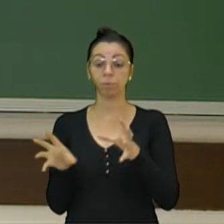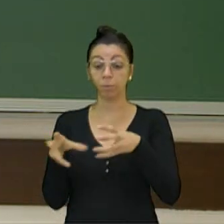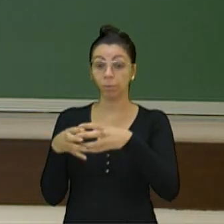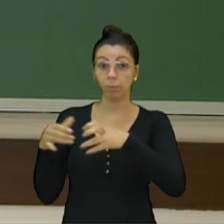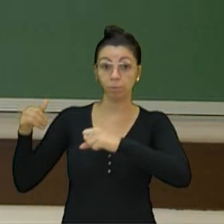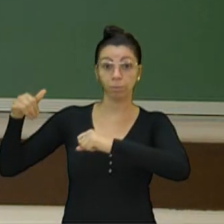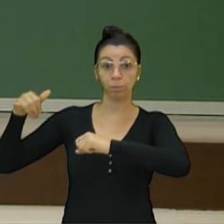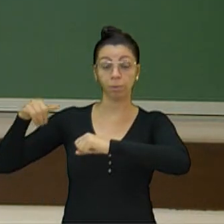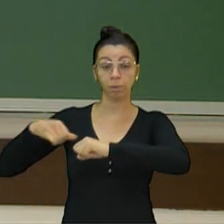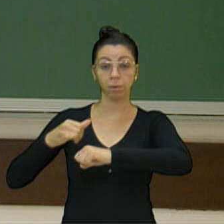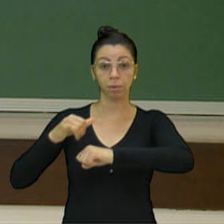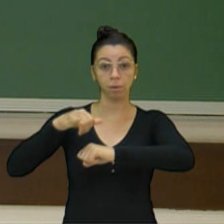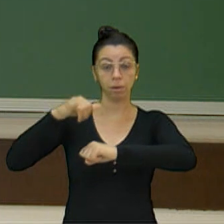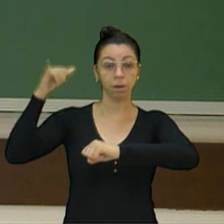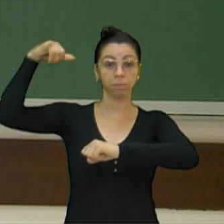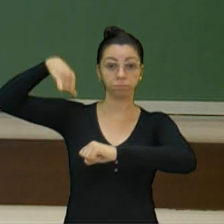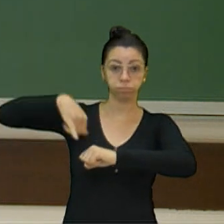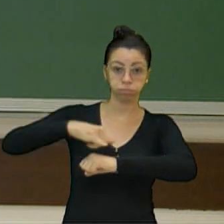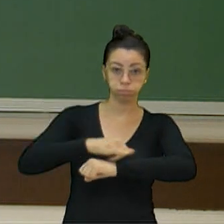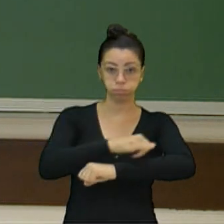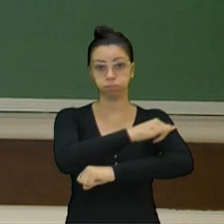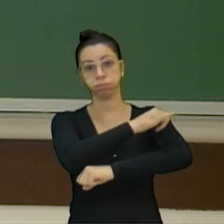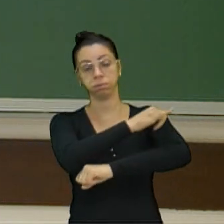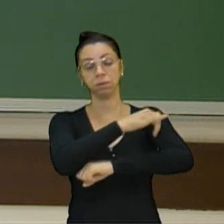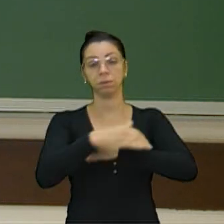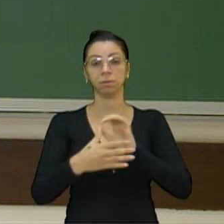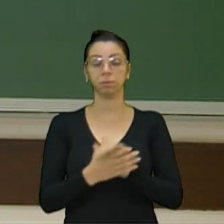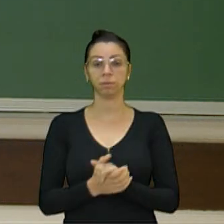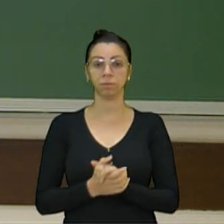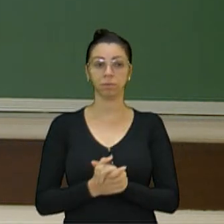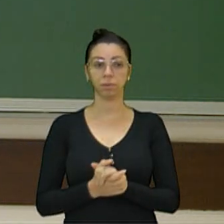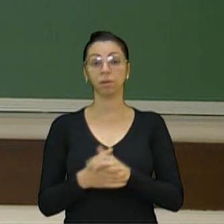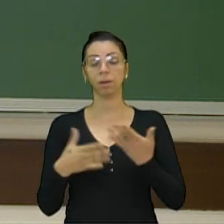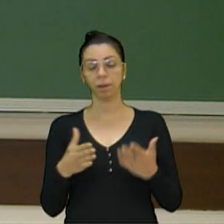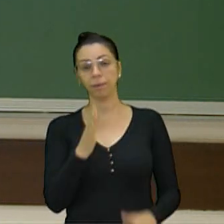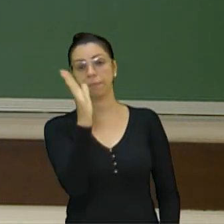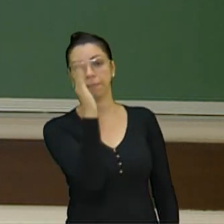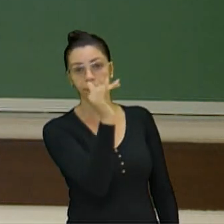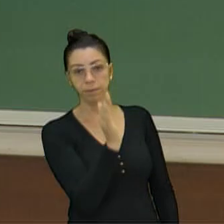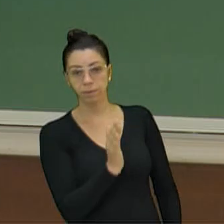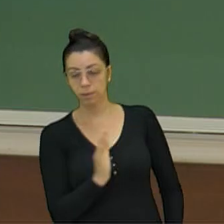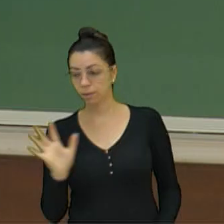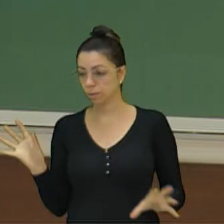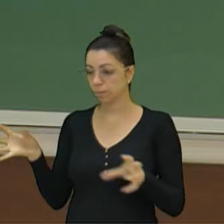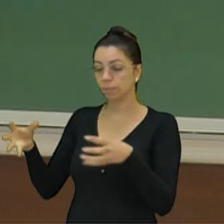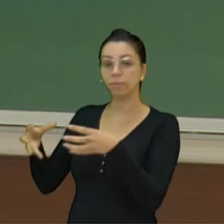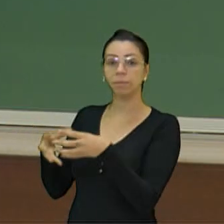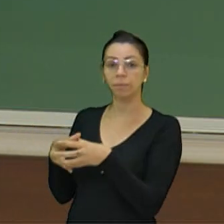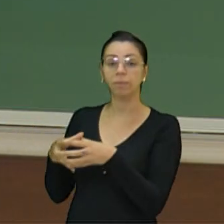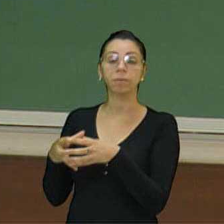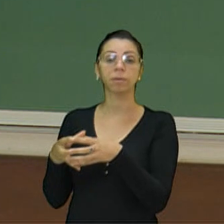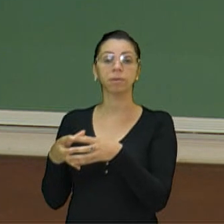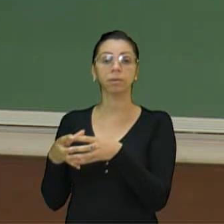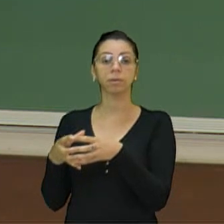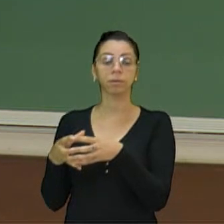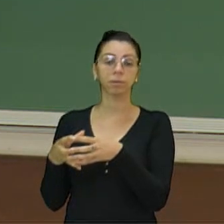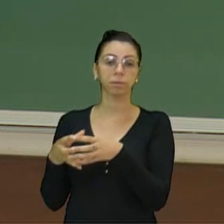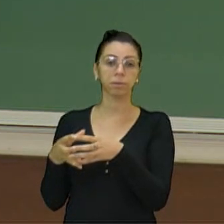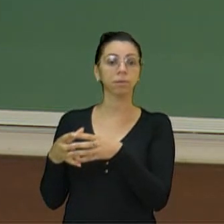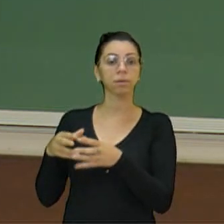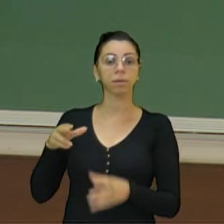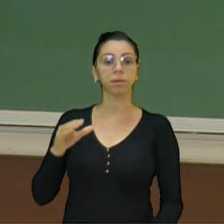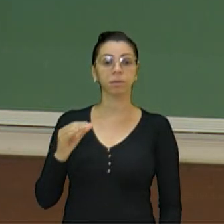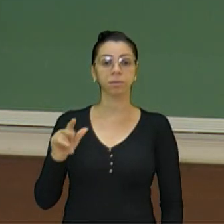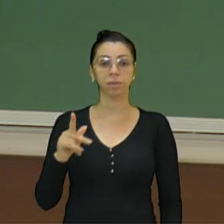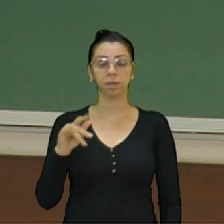É, não, ela, na verdade... Ela, a TAM era brasileira, então juntou com a LAN, que é, se não me engano, chilena, e